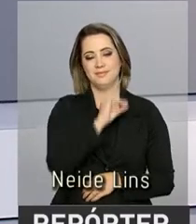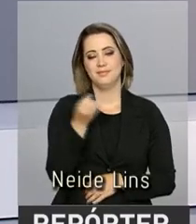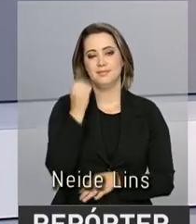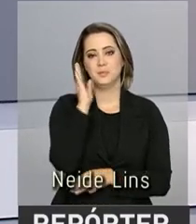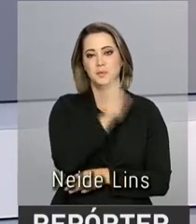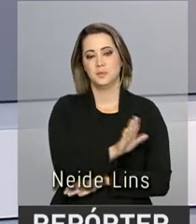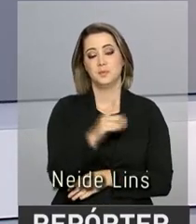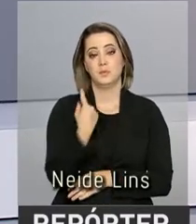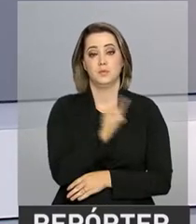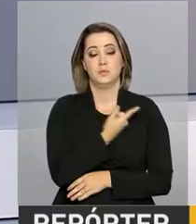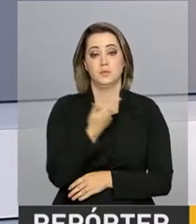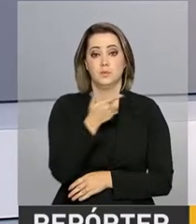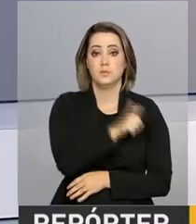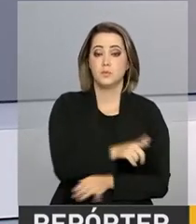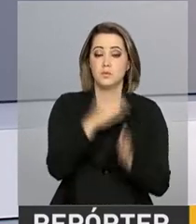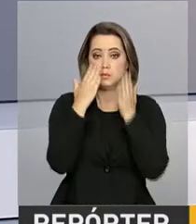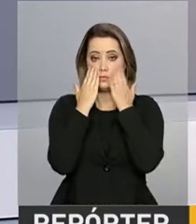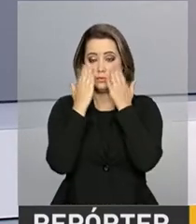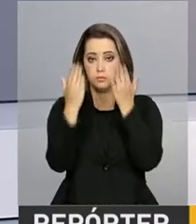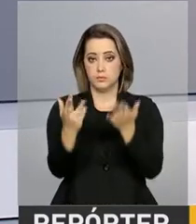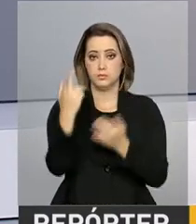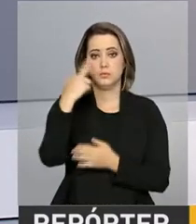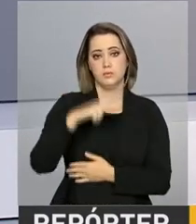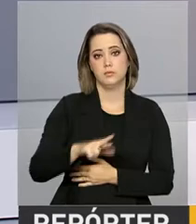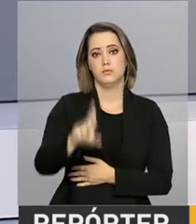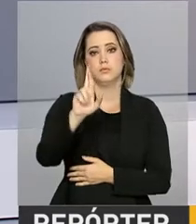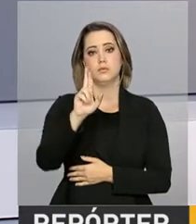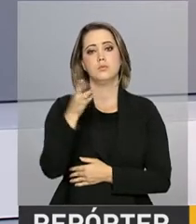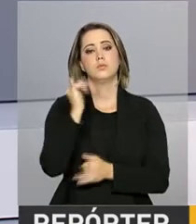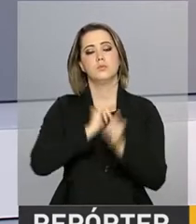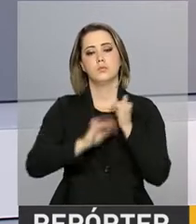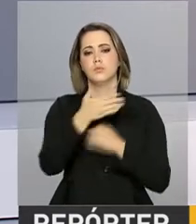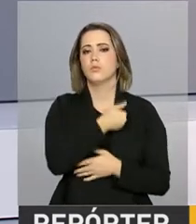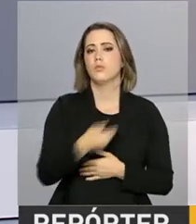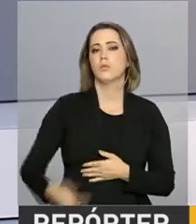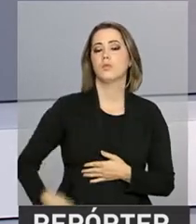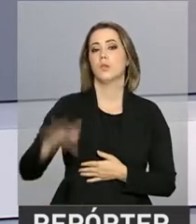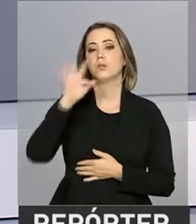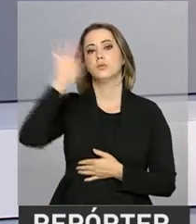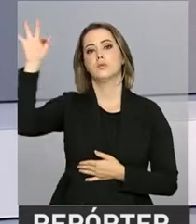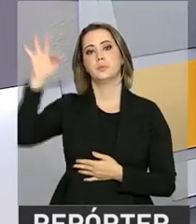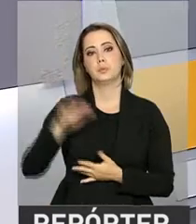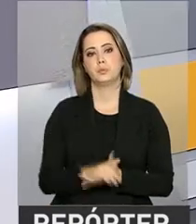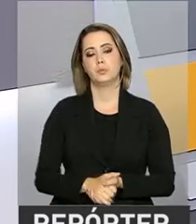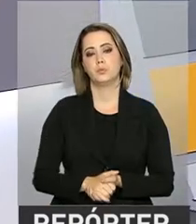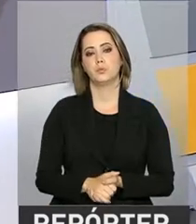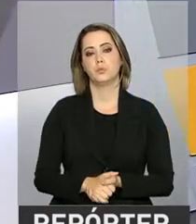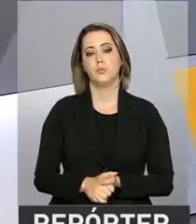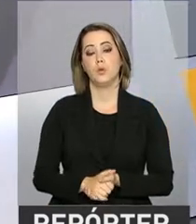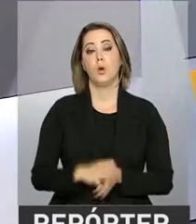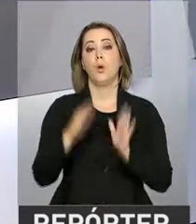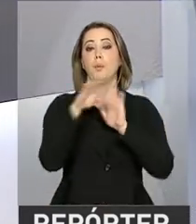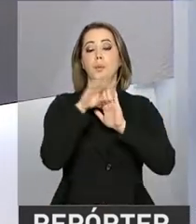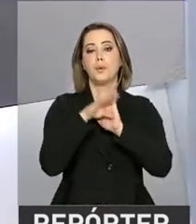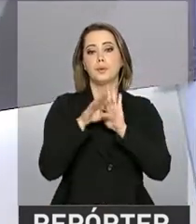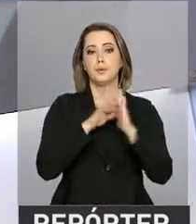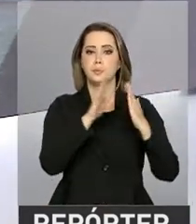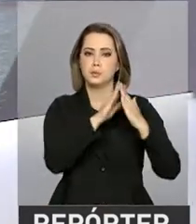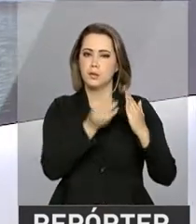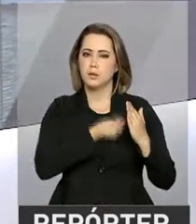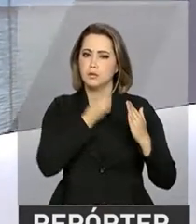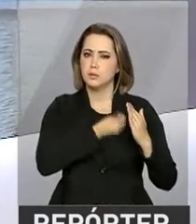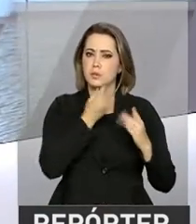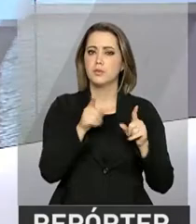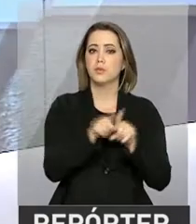Olá, boa tarde. Começa agora mais uma edição do Repórter NBR com as notícias do governo federal. O programa Minha Casa Minha